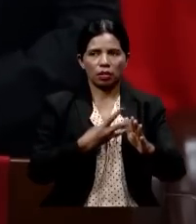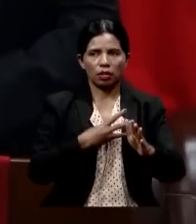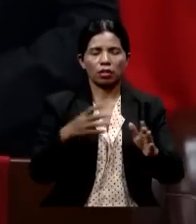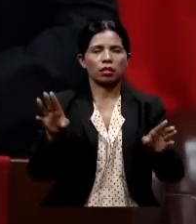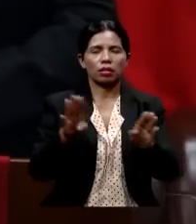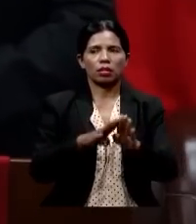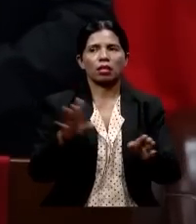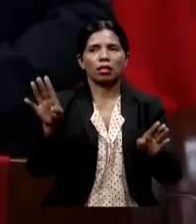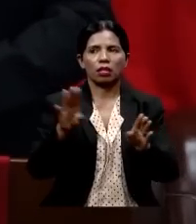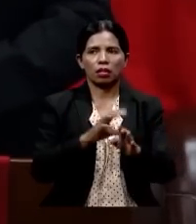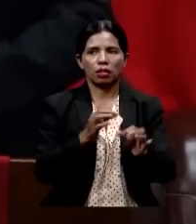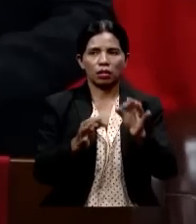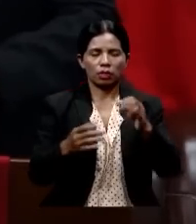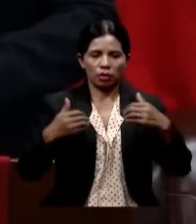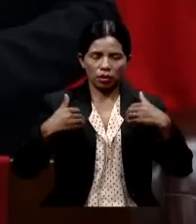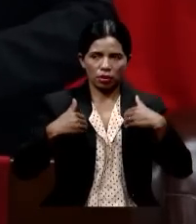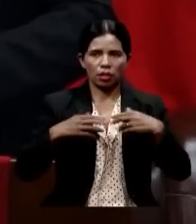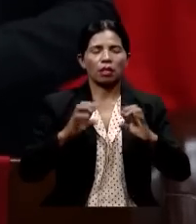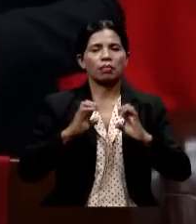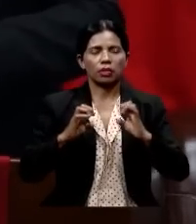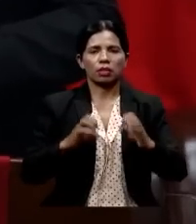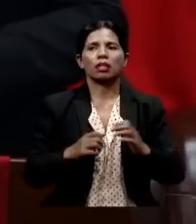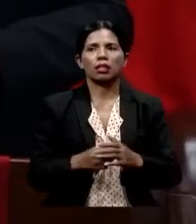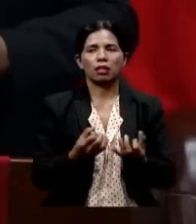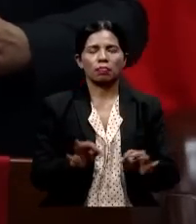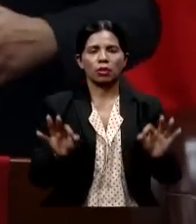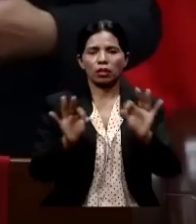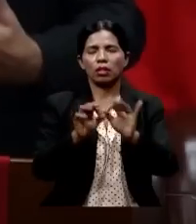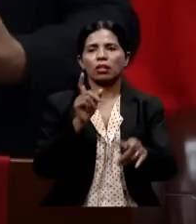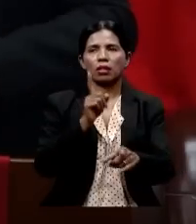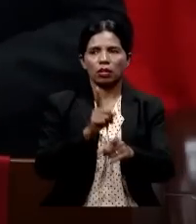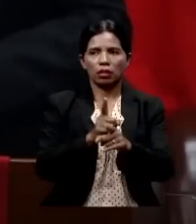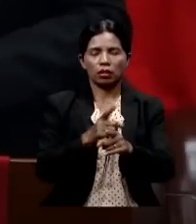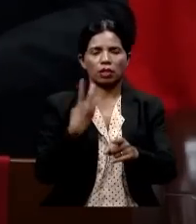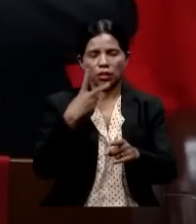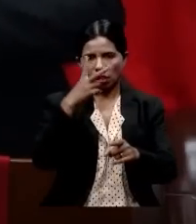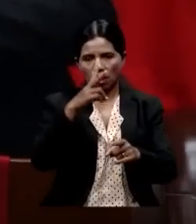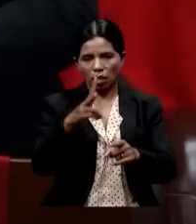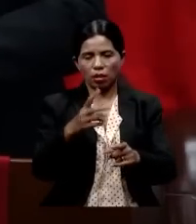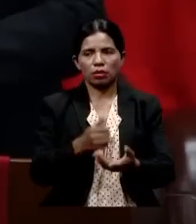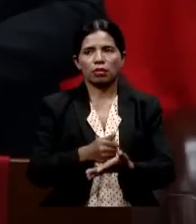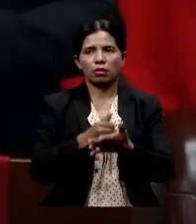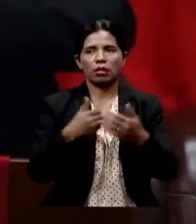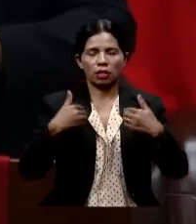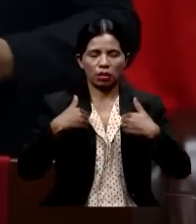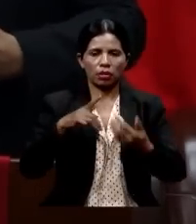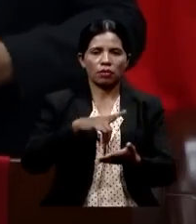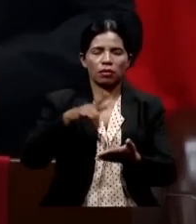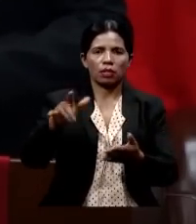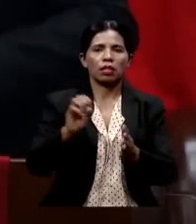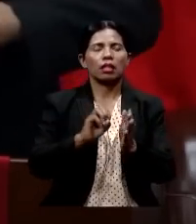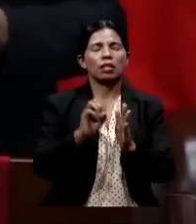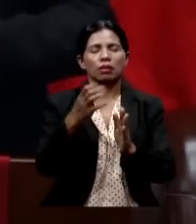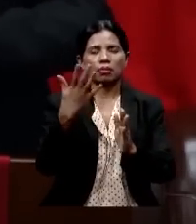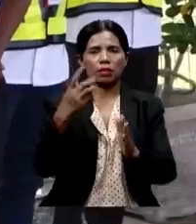takatiana. Mas se cara que acontece emergência ruma nebe que é importante teves para ita halu me dive, e ne e avião na 15 minutos telefone em